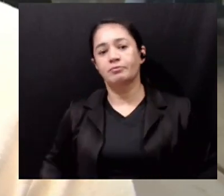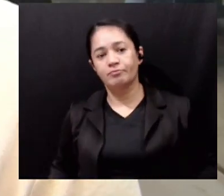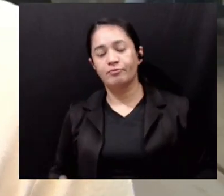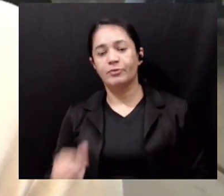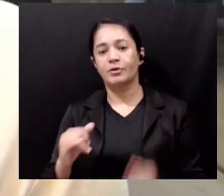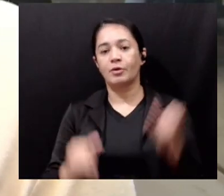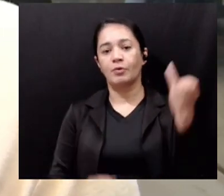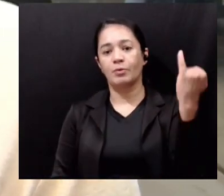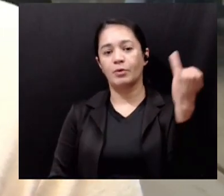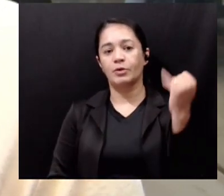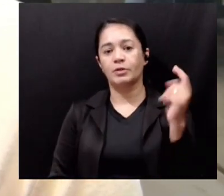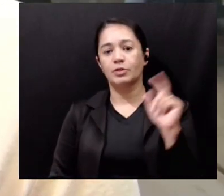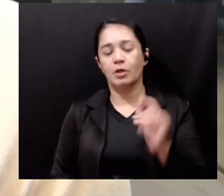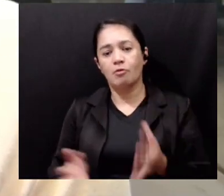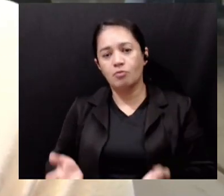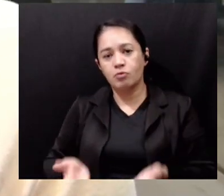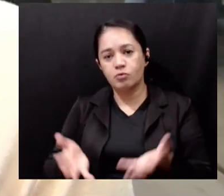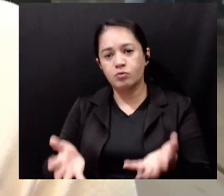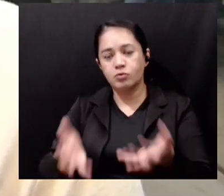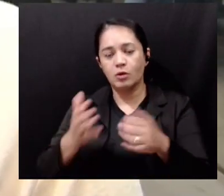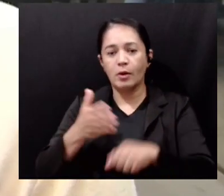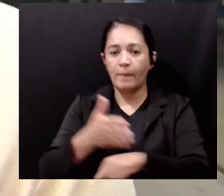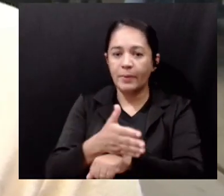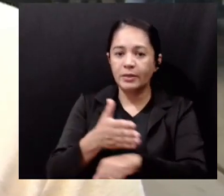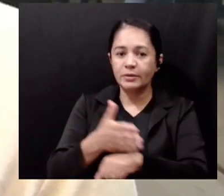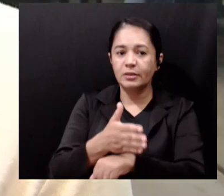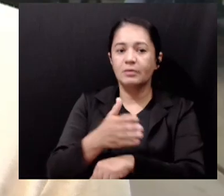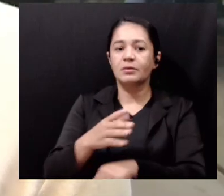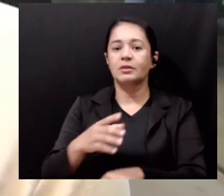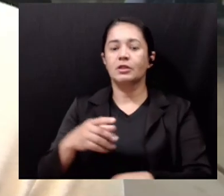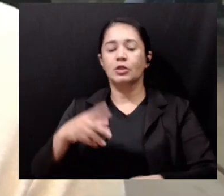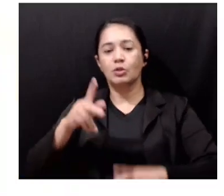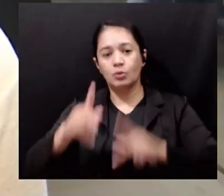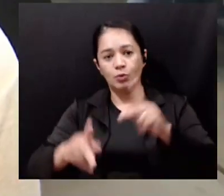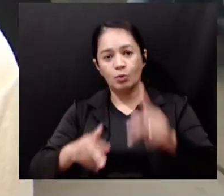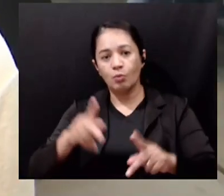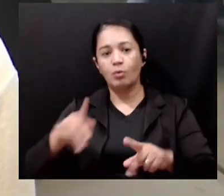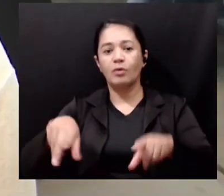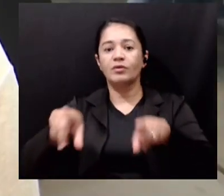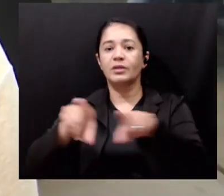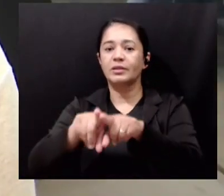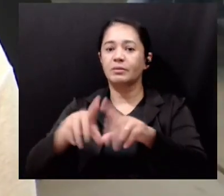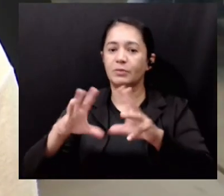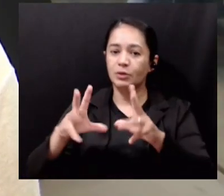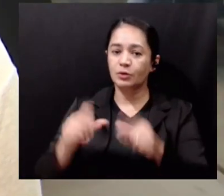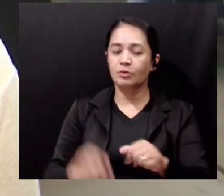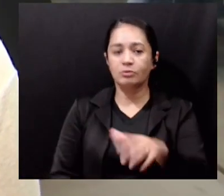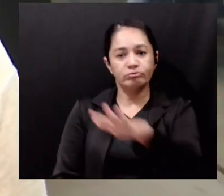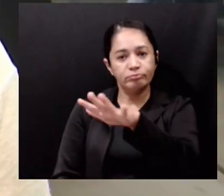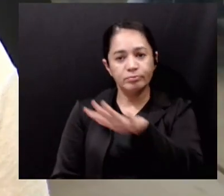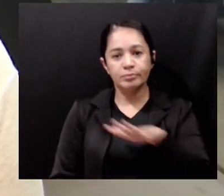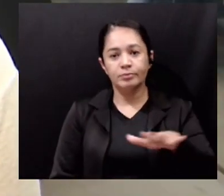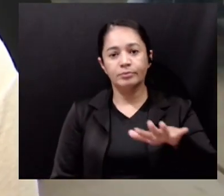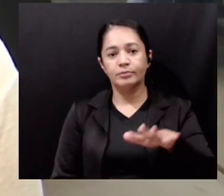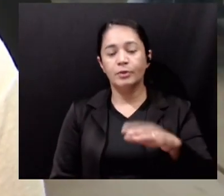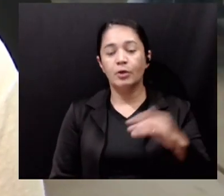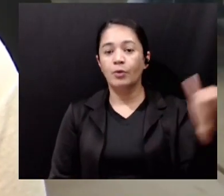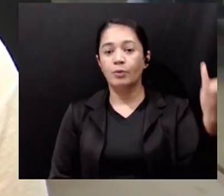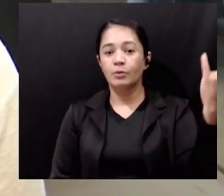fomentar a participação dos nossos munícipes e também de toda a região. O importante importante é que a gente luta